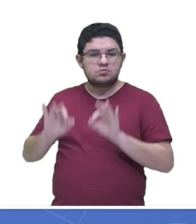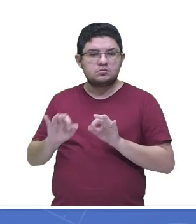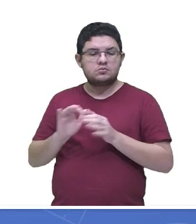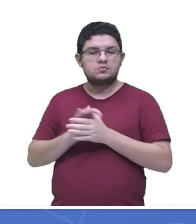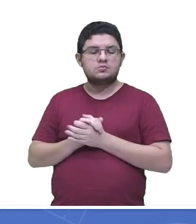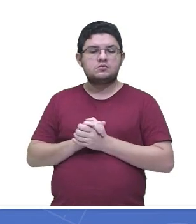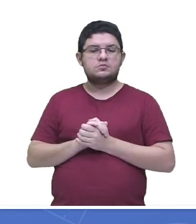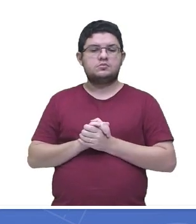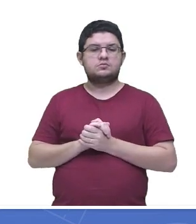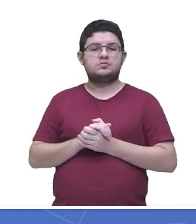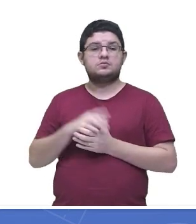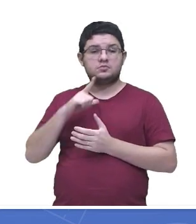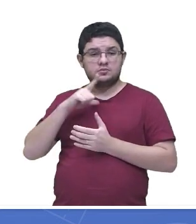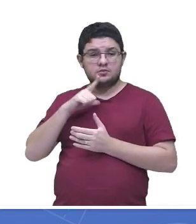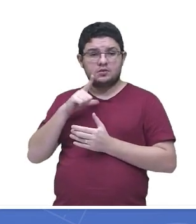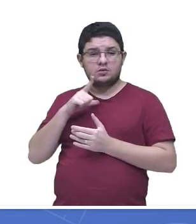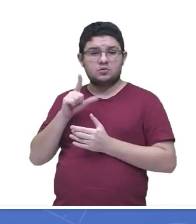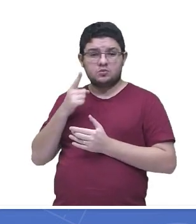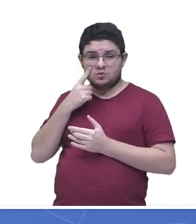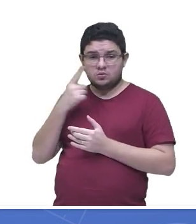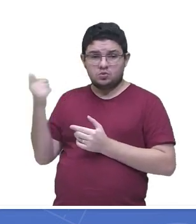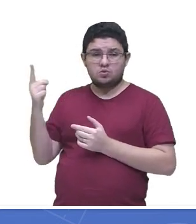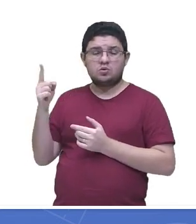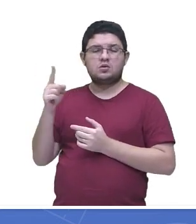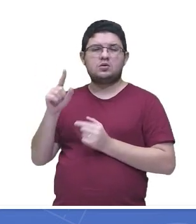forma interrogativa, basta apenas